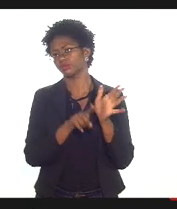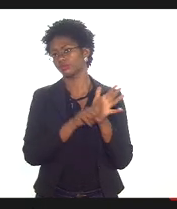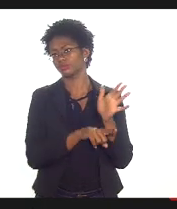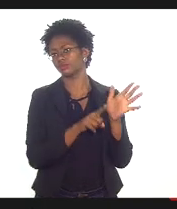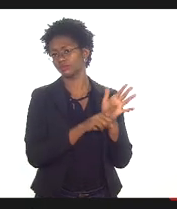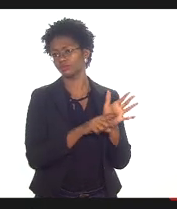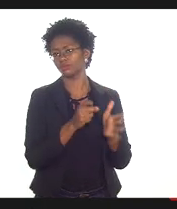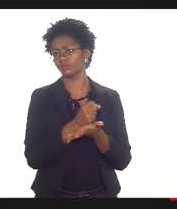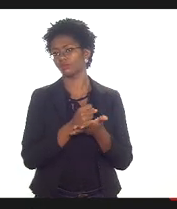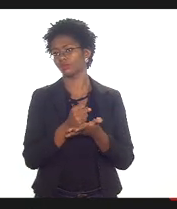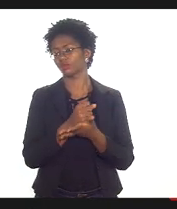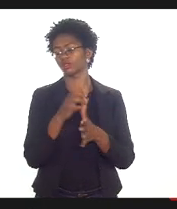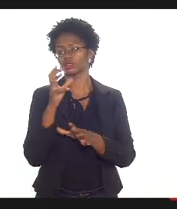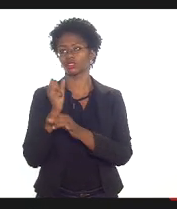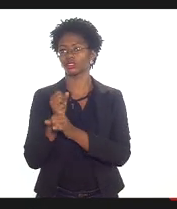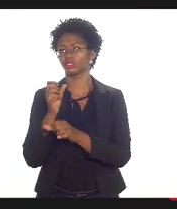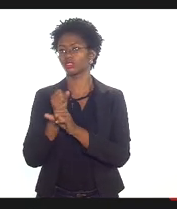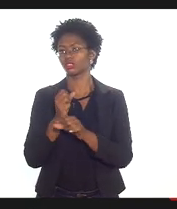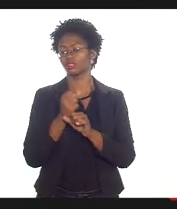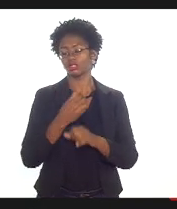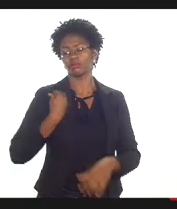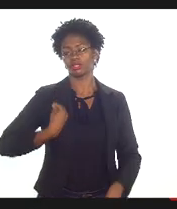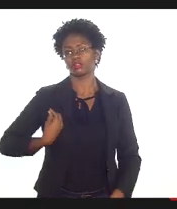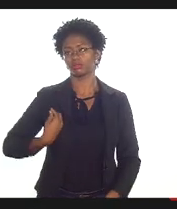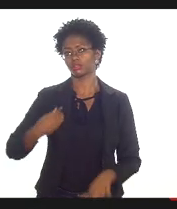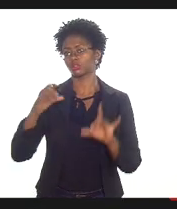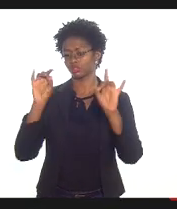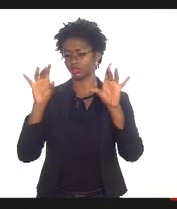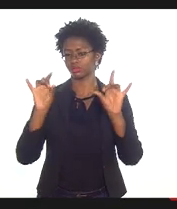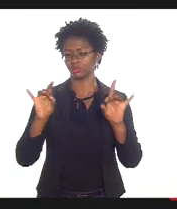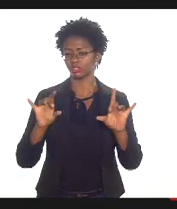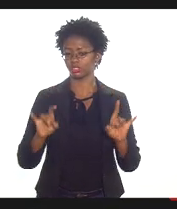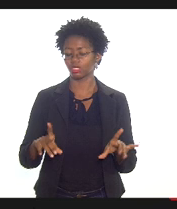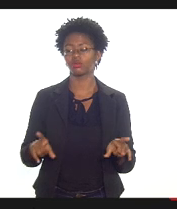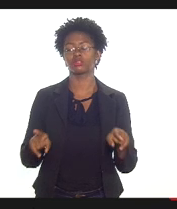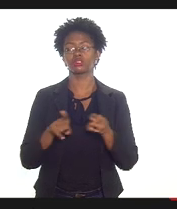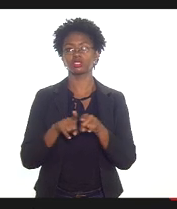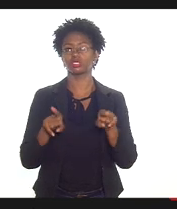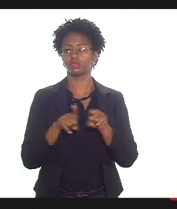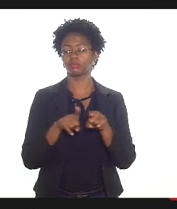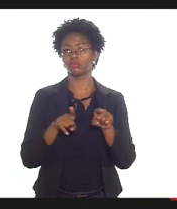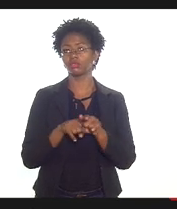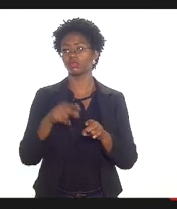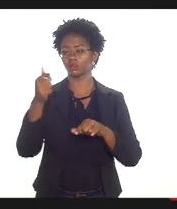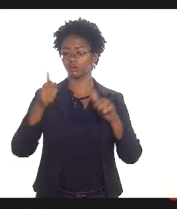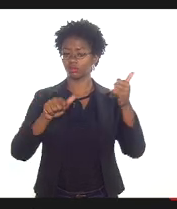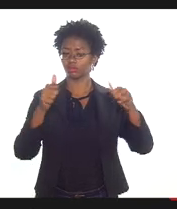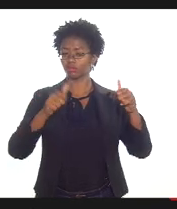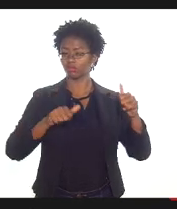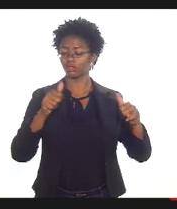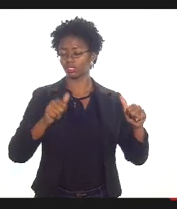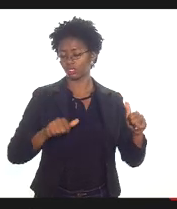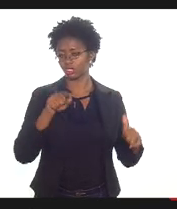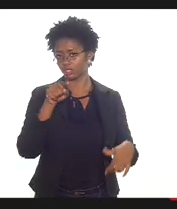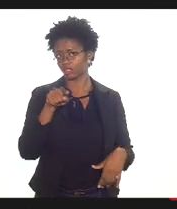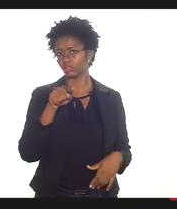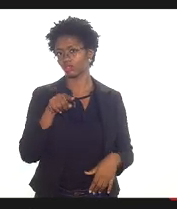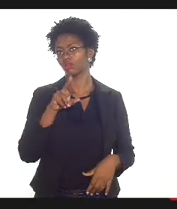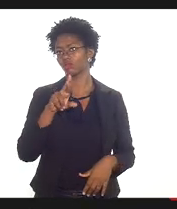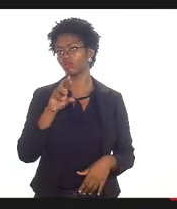de cálculo da participação especial e também da apuração de royalties,